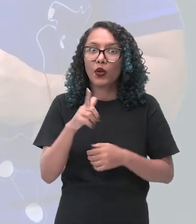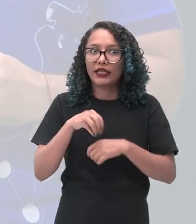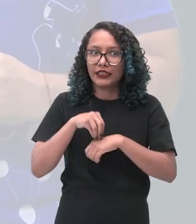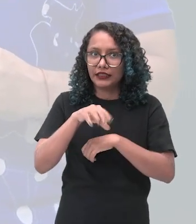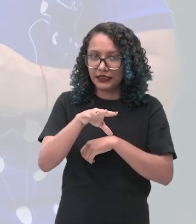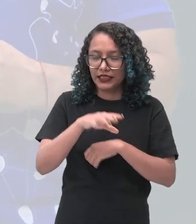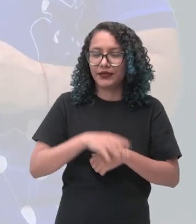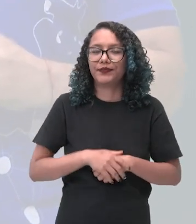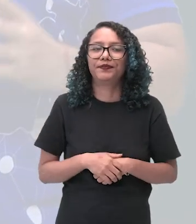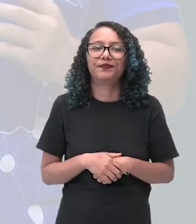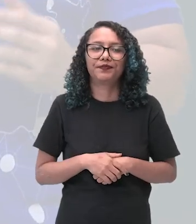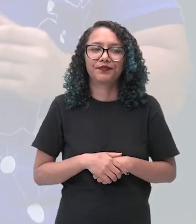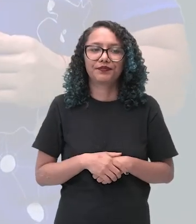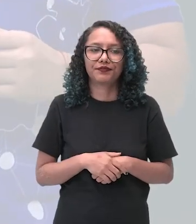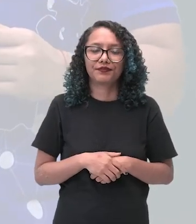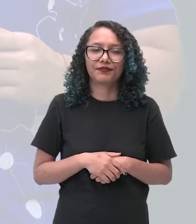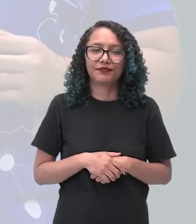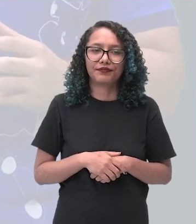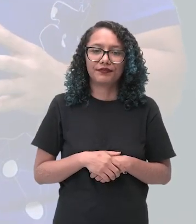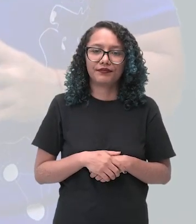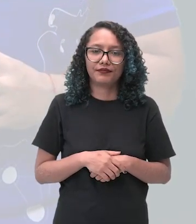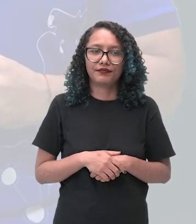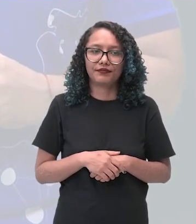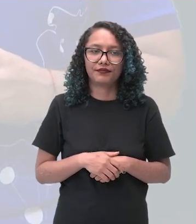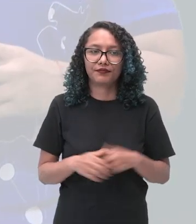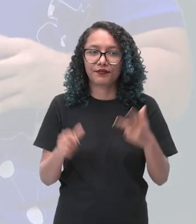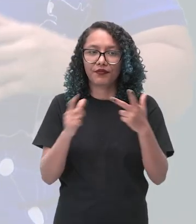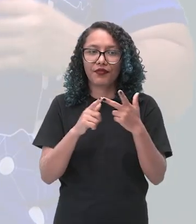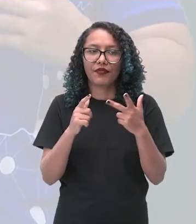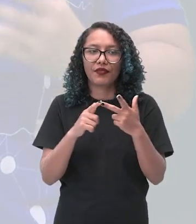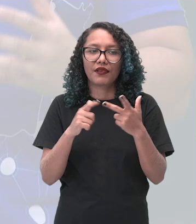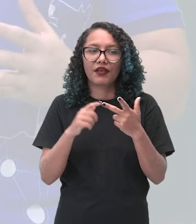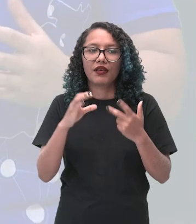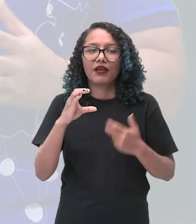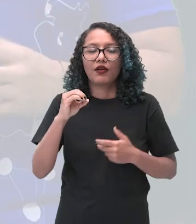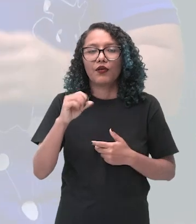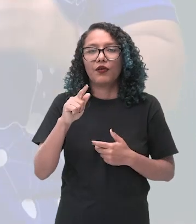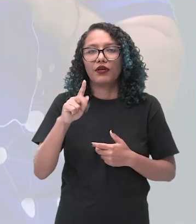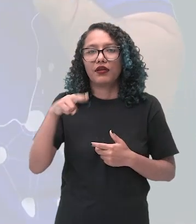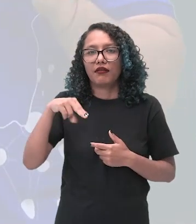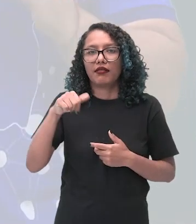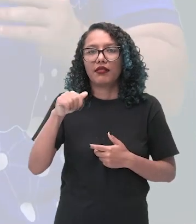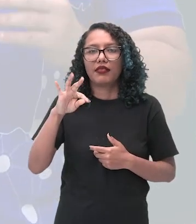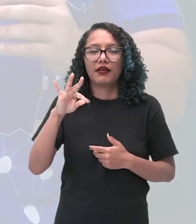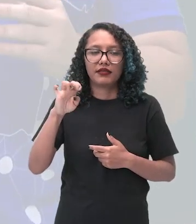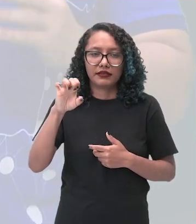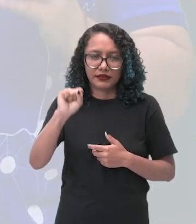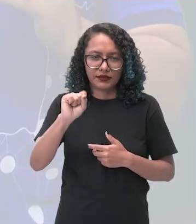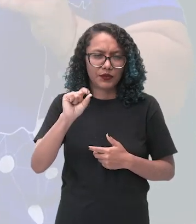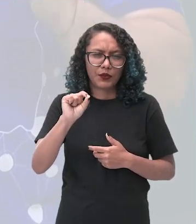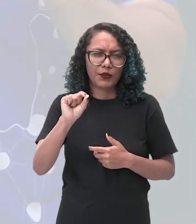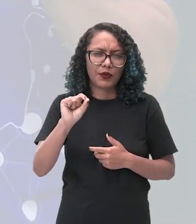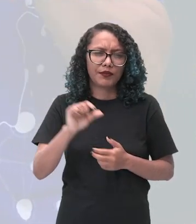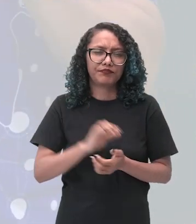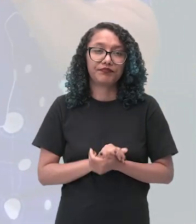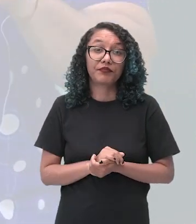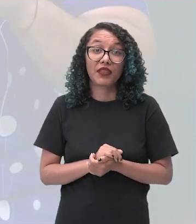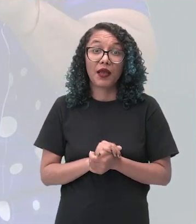dou para vocês são cognates, cognatos. Cognatos são